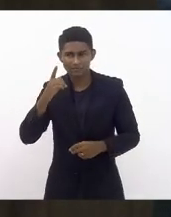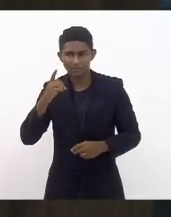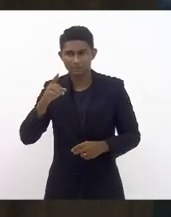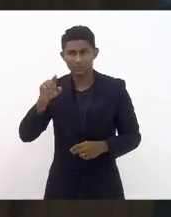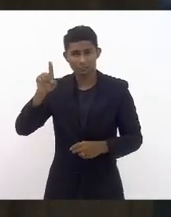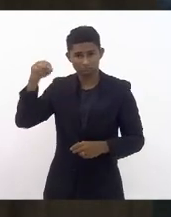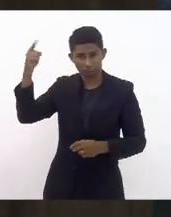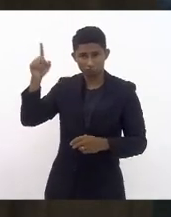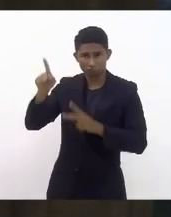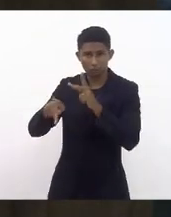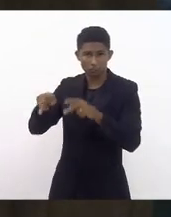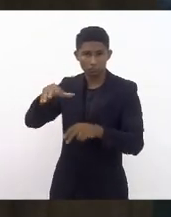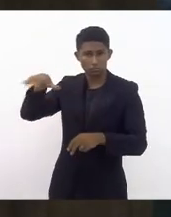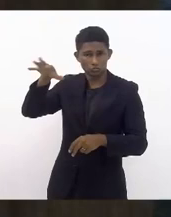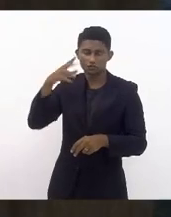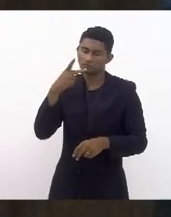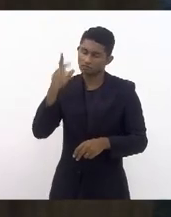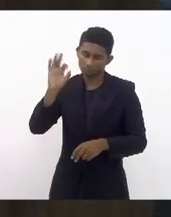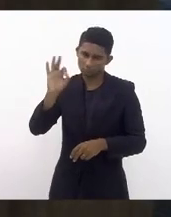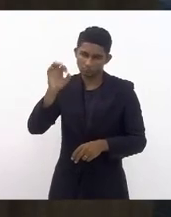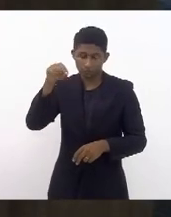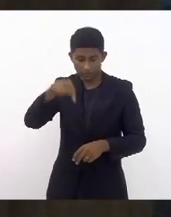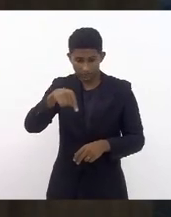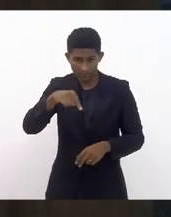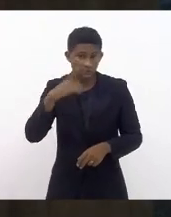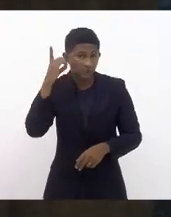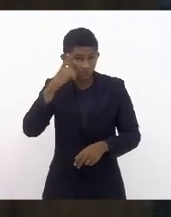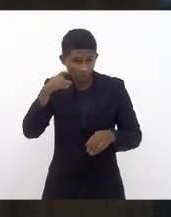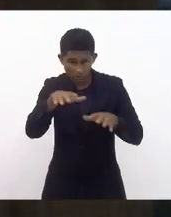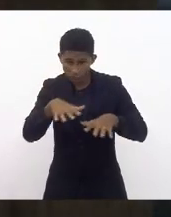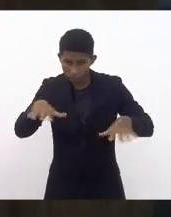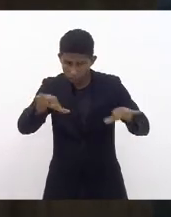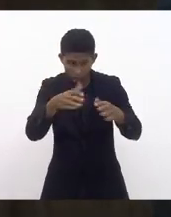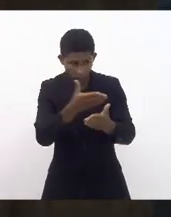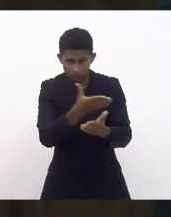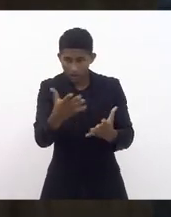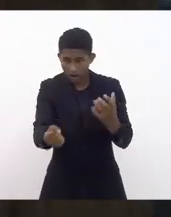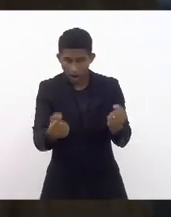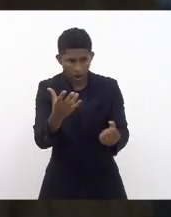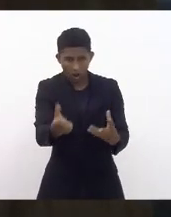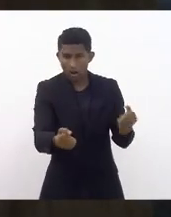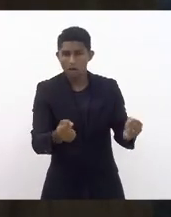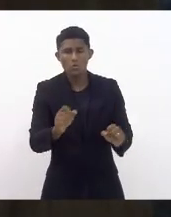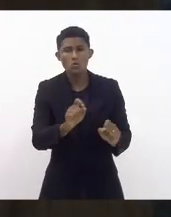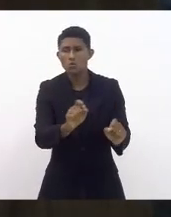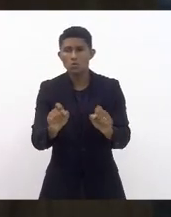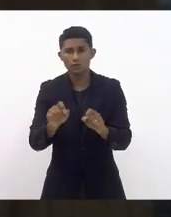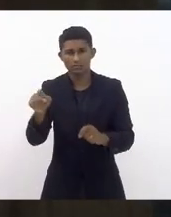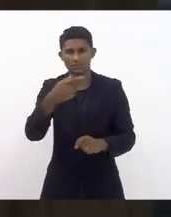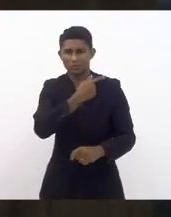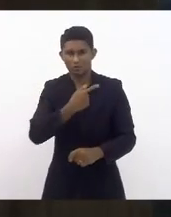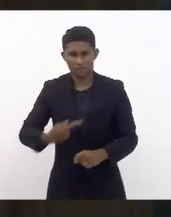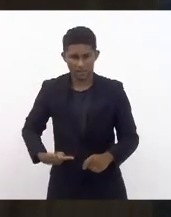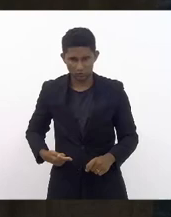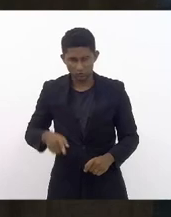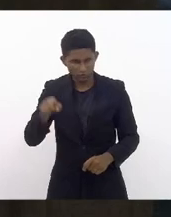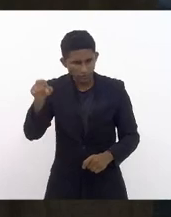da plateia, que hoje se rendem à vontade de Cláudio